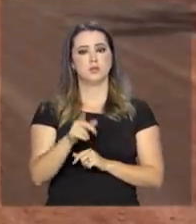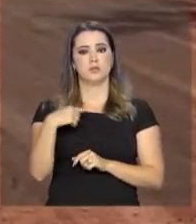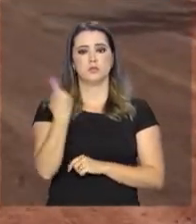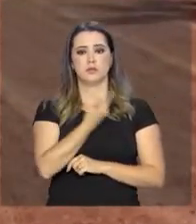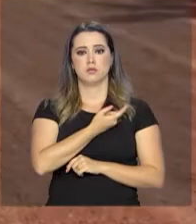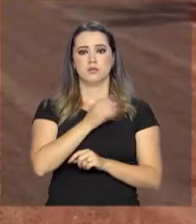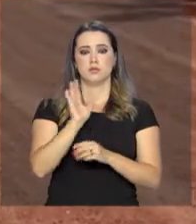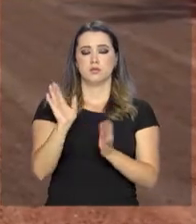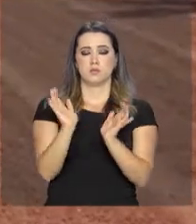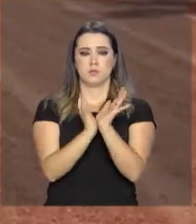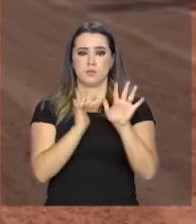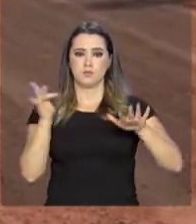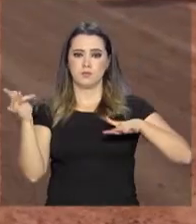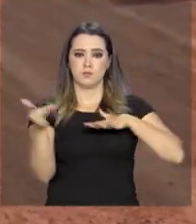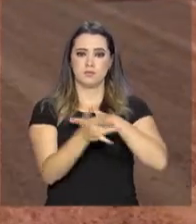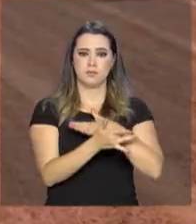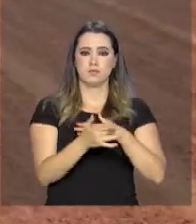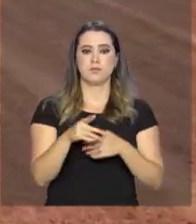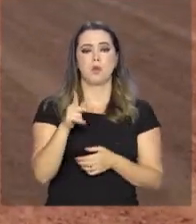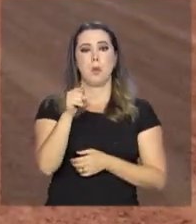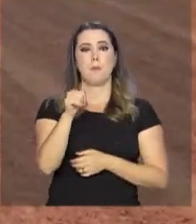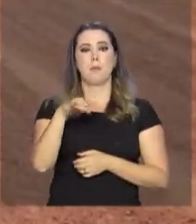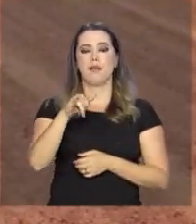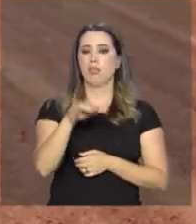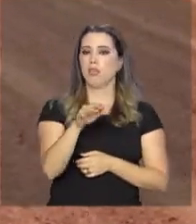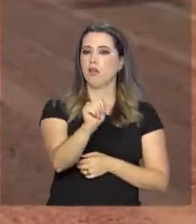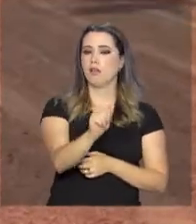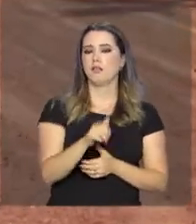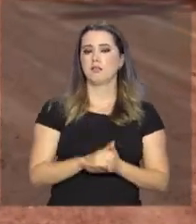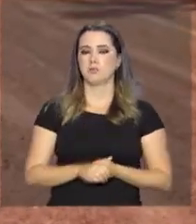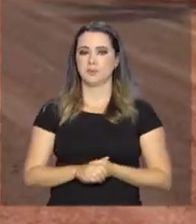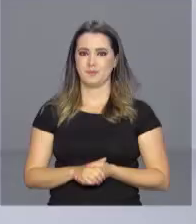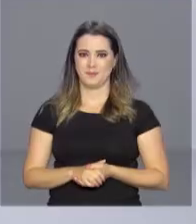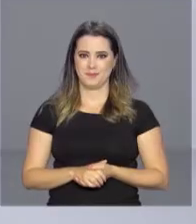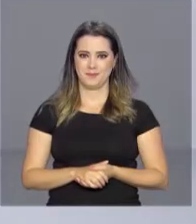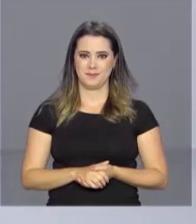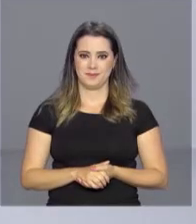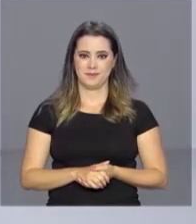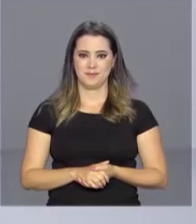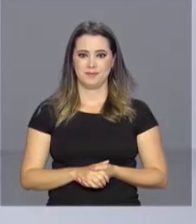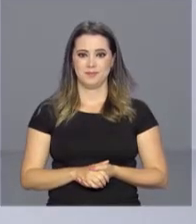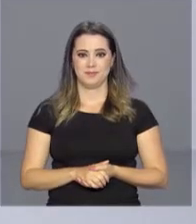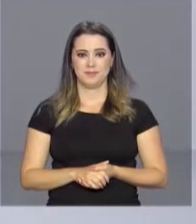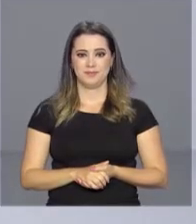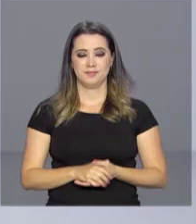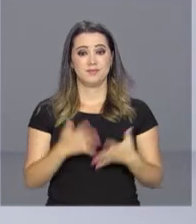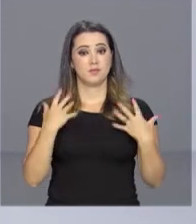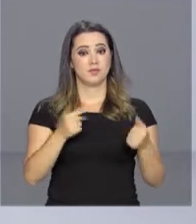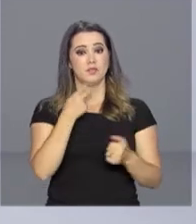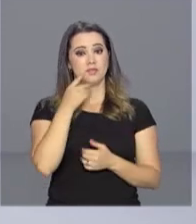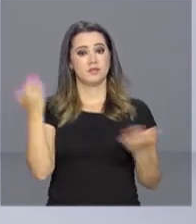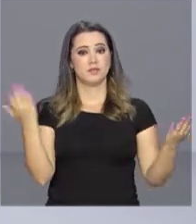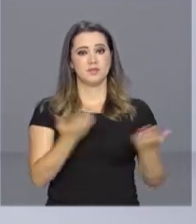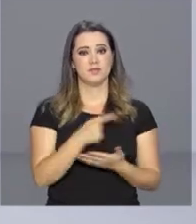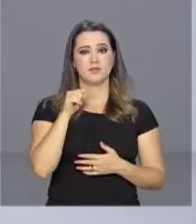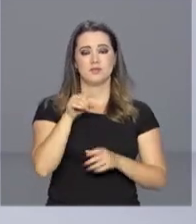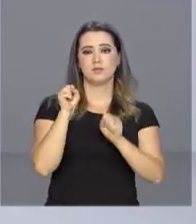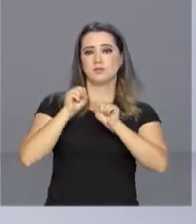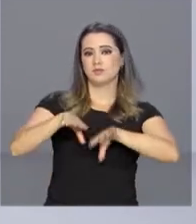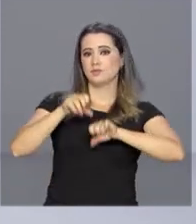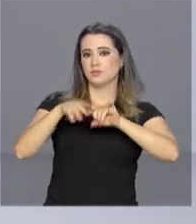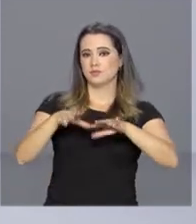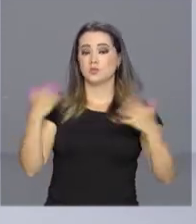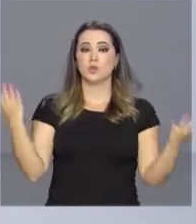nossas redes sociais. De Parnaíba, no Piauí, João Pedro Neto. Vamos falar agora de